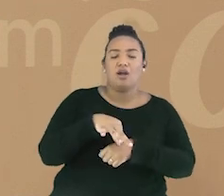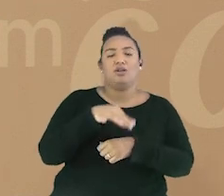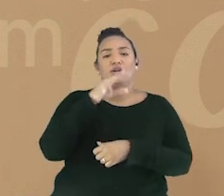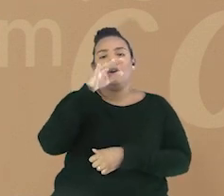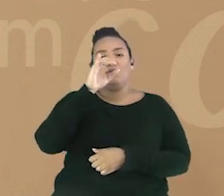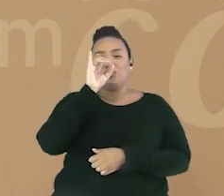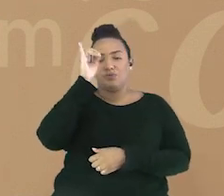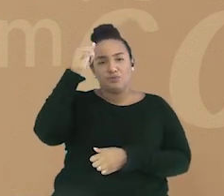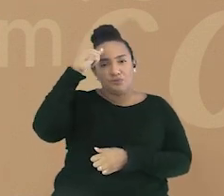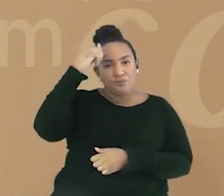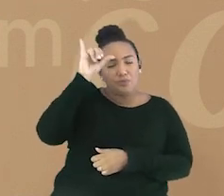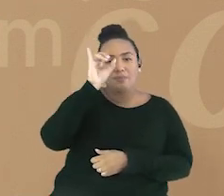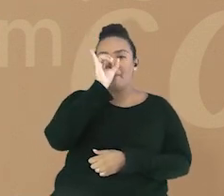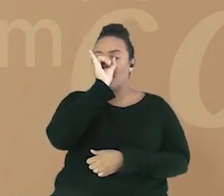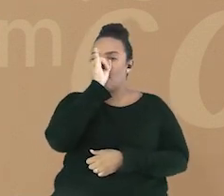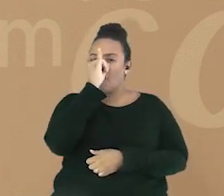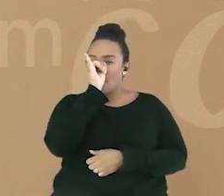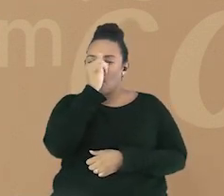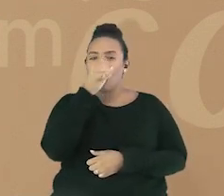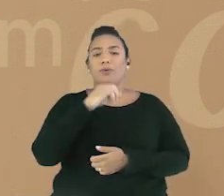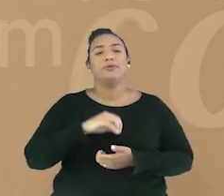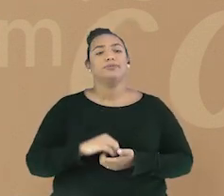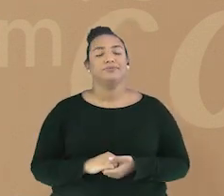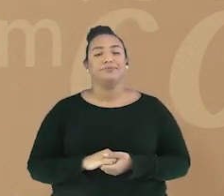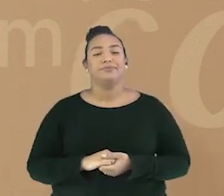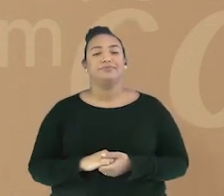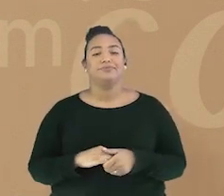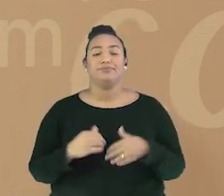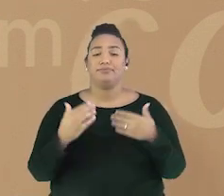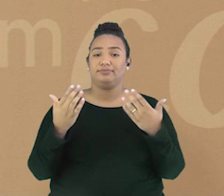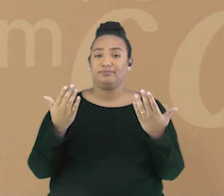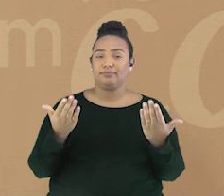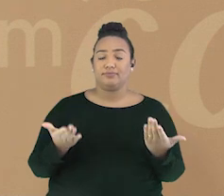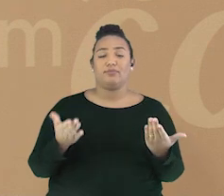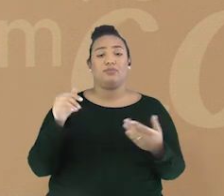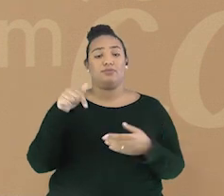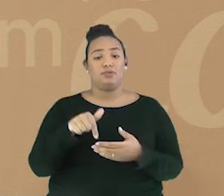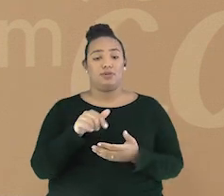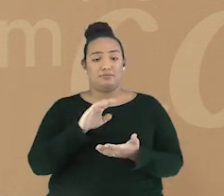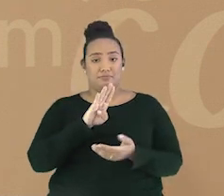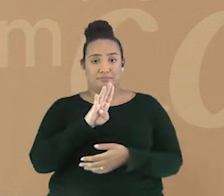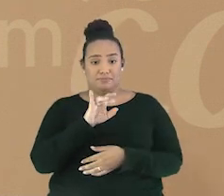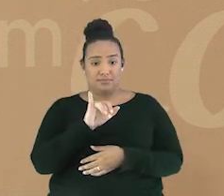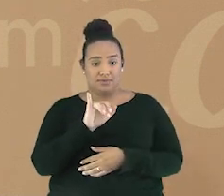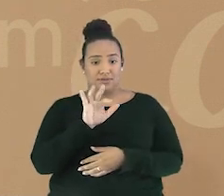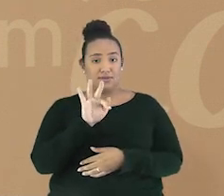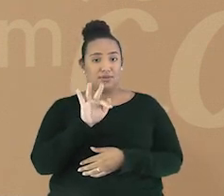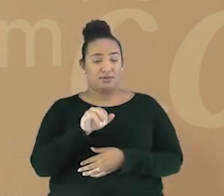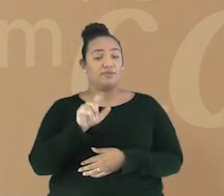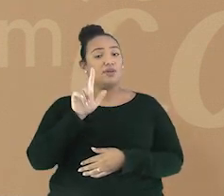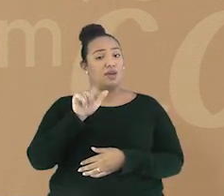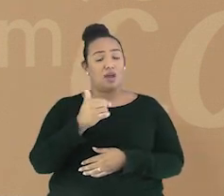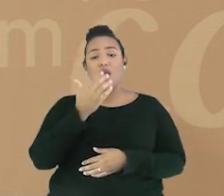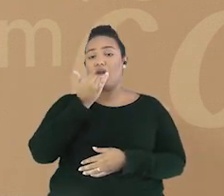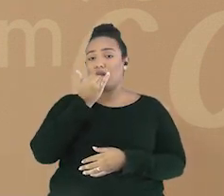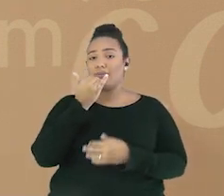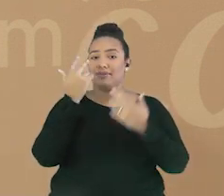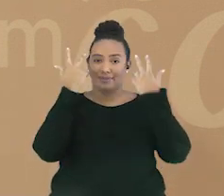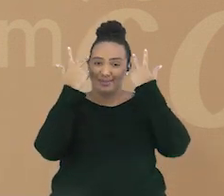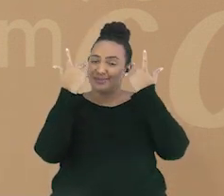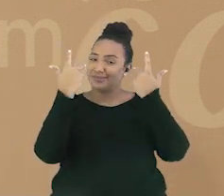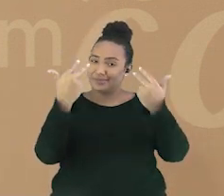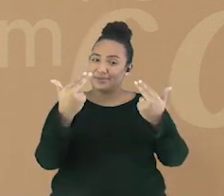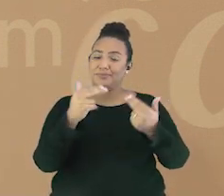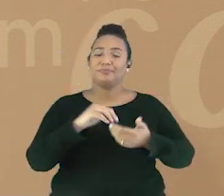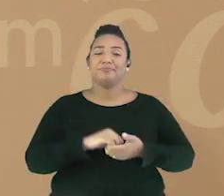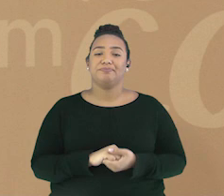o bife é sim considerado um alimento natural. Na verdade, o problema está na batata frita,